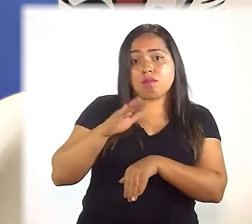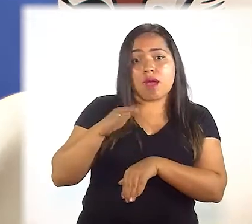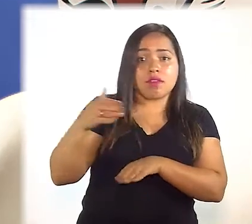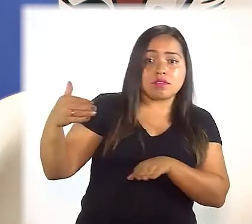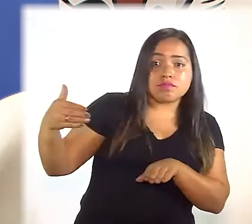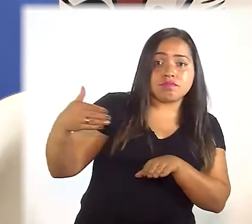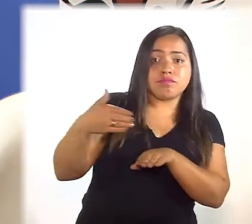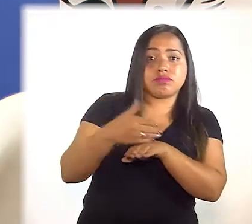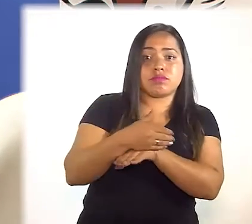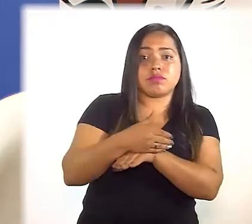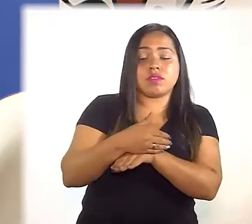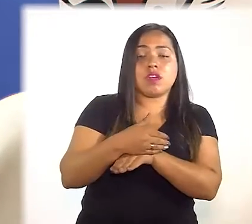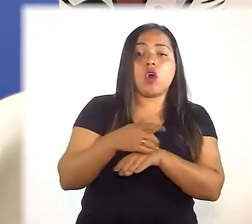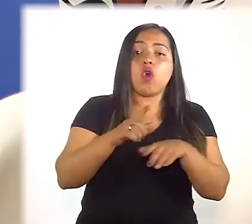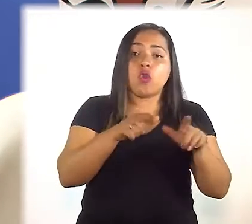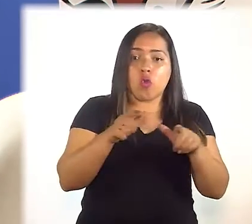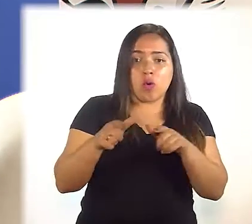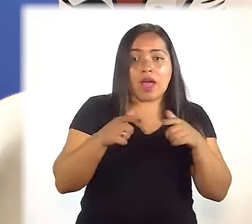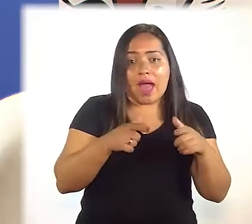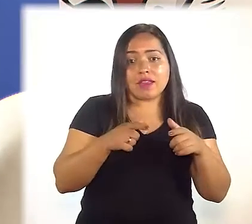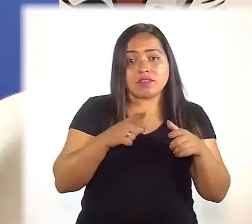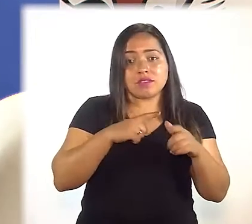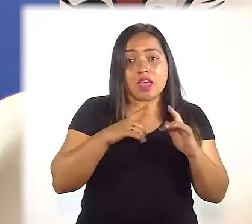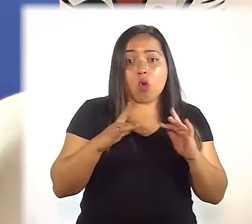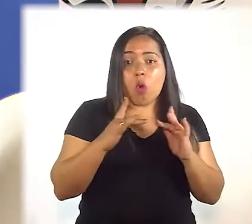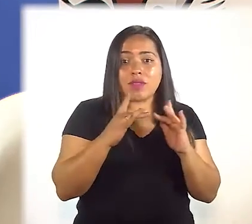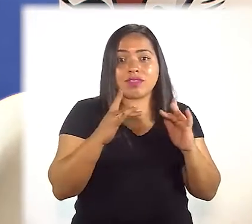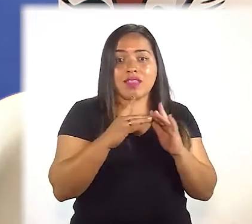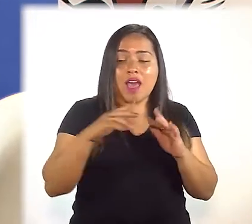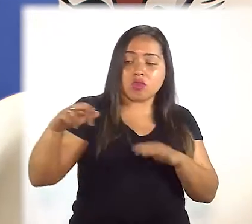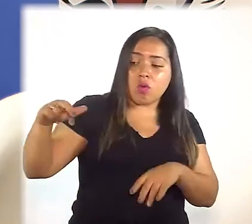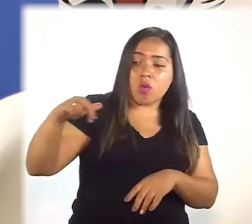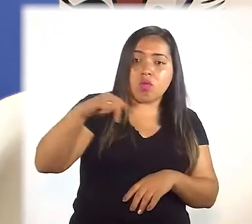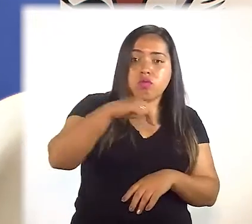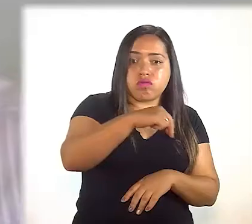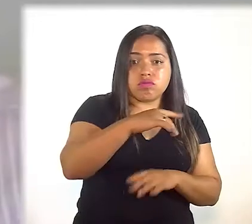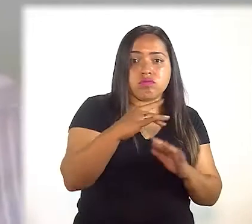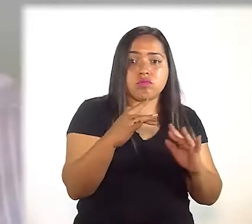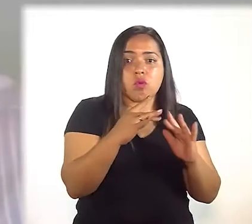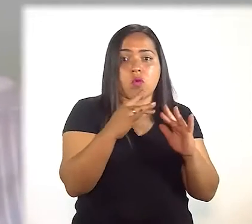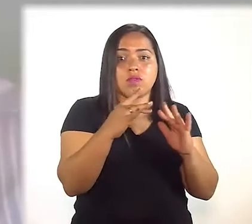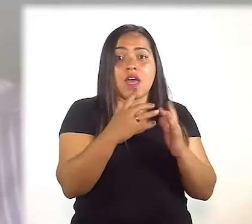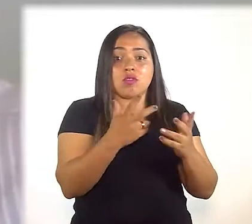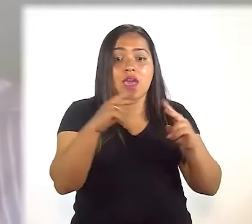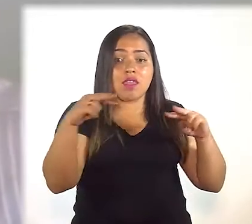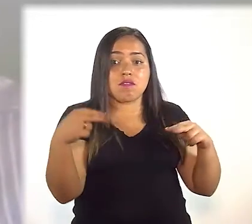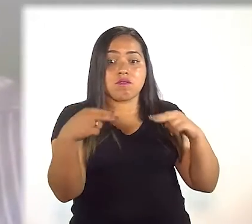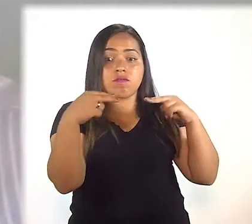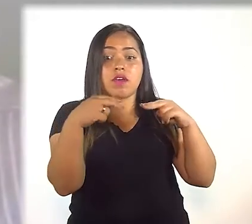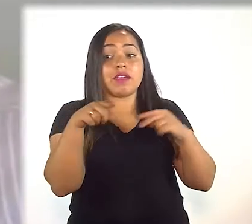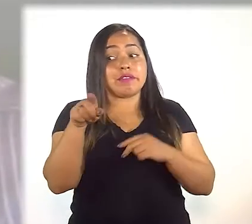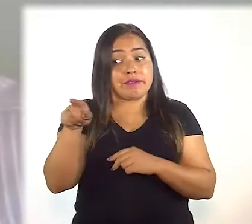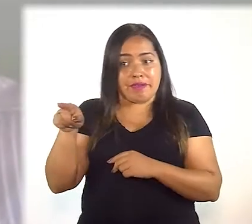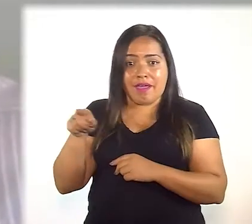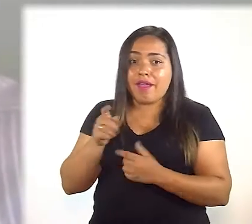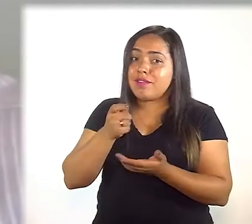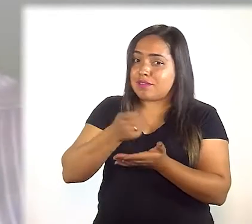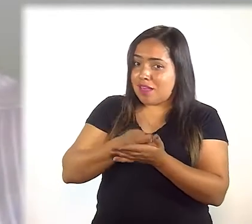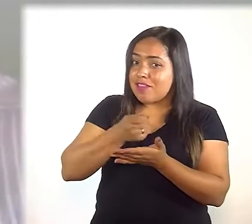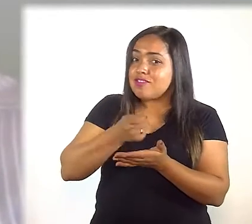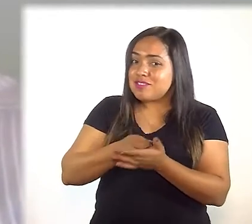uma preferência pelo atendimento presencial pelos idosos. Eles vão e eles